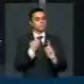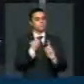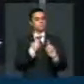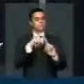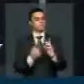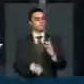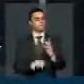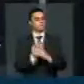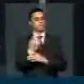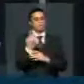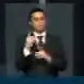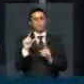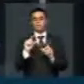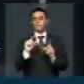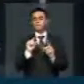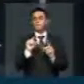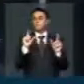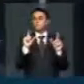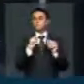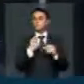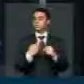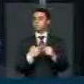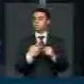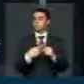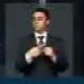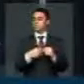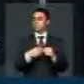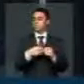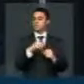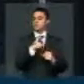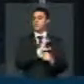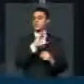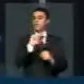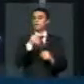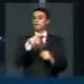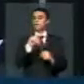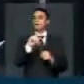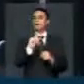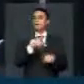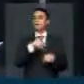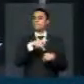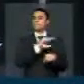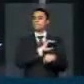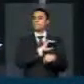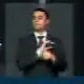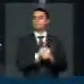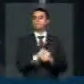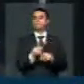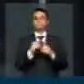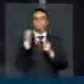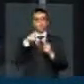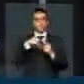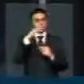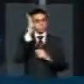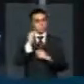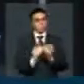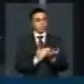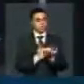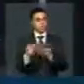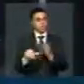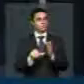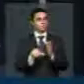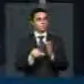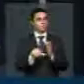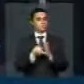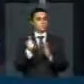pequena cidade do Canadá. No Brasil, a primeira edição aconteceu em 1995, com a participação de